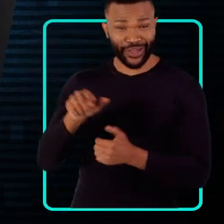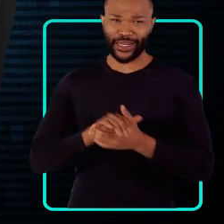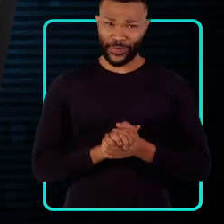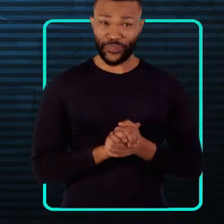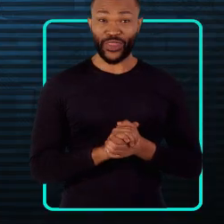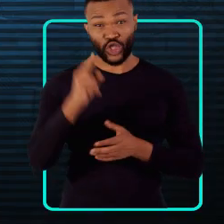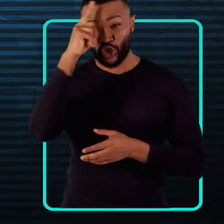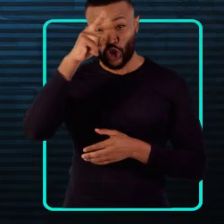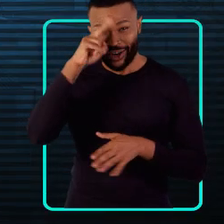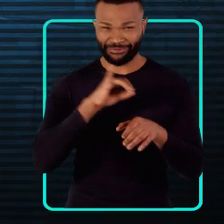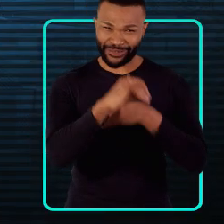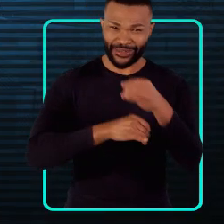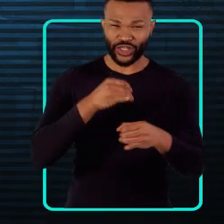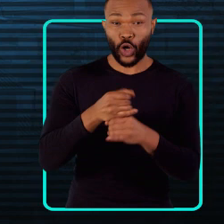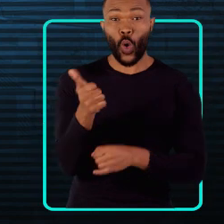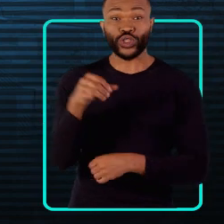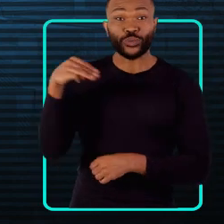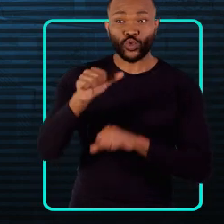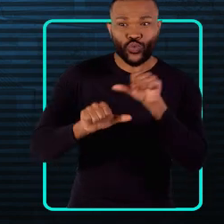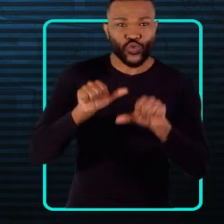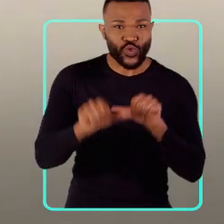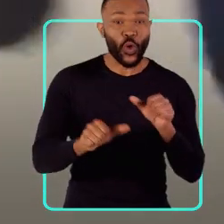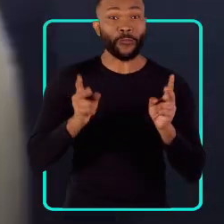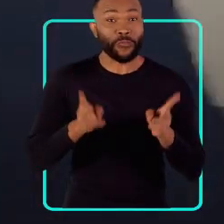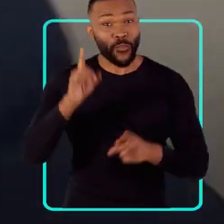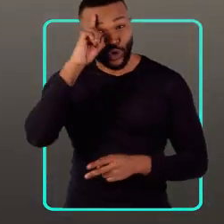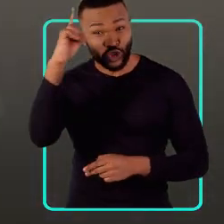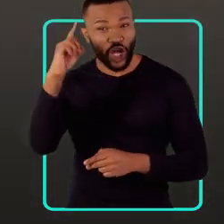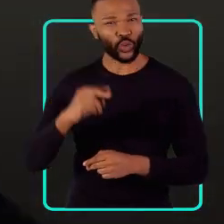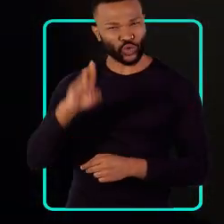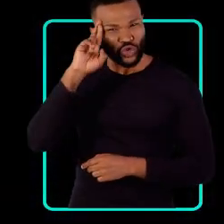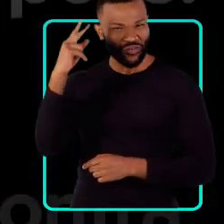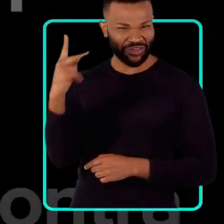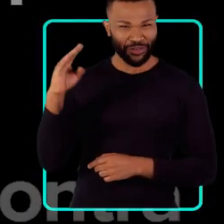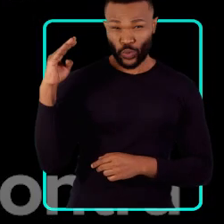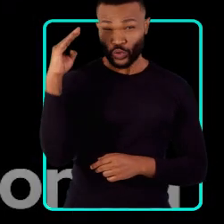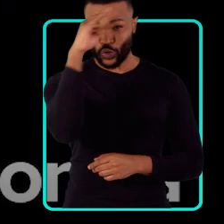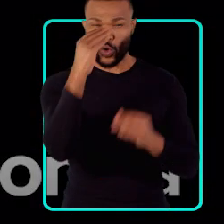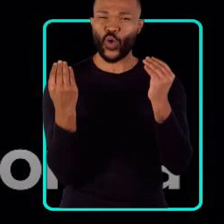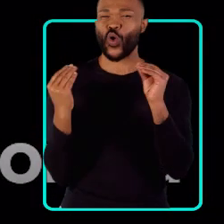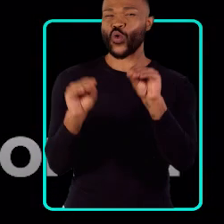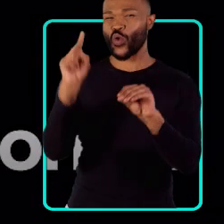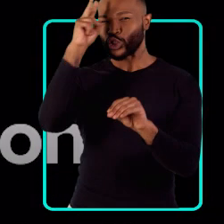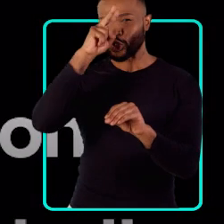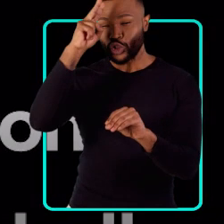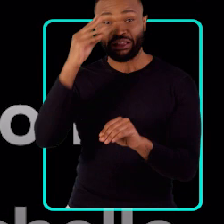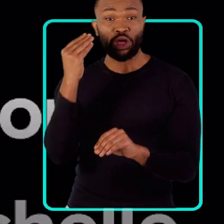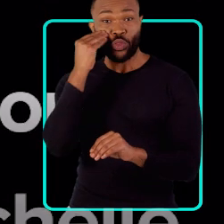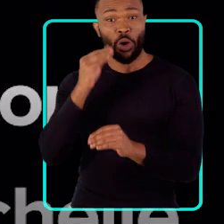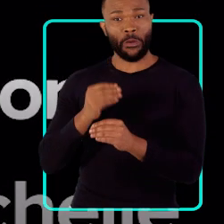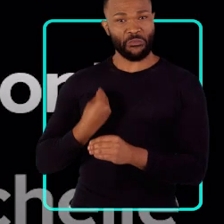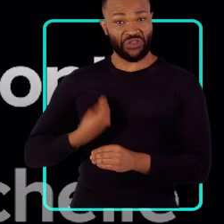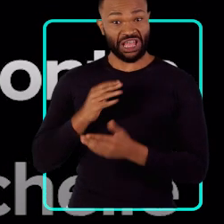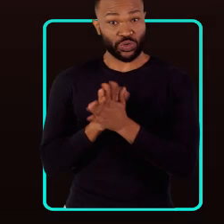apoiadores. Sua Wikipédia foi alterada em 11 minutos e no mesmo dia seu chefe, Bolsonaro, até colocou a versão de atentado